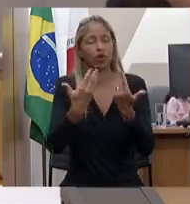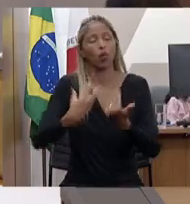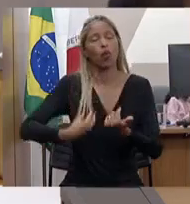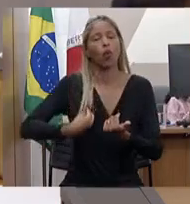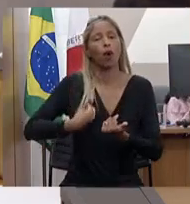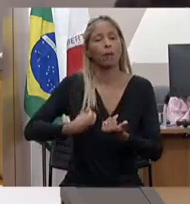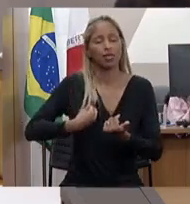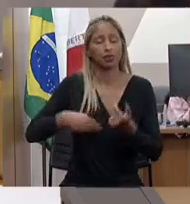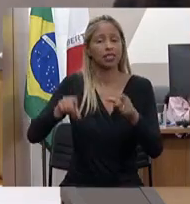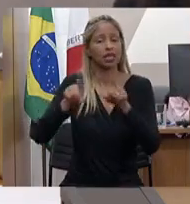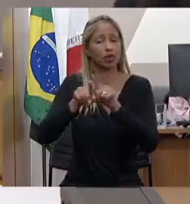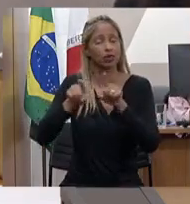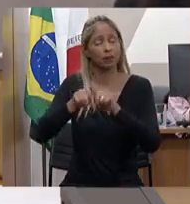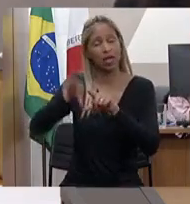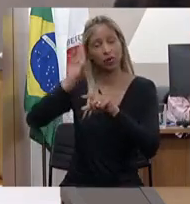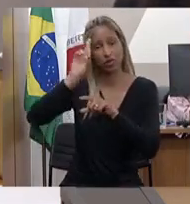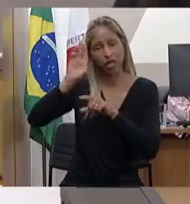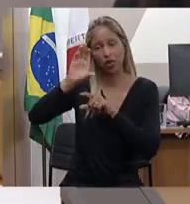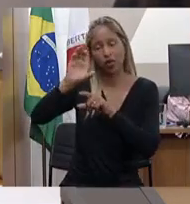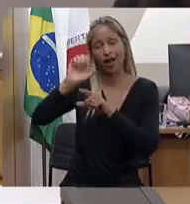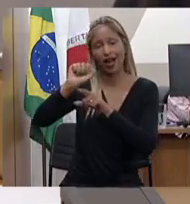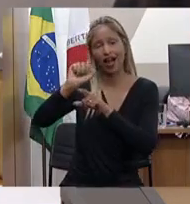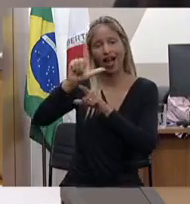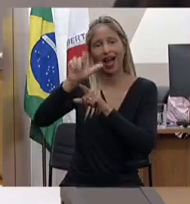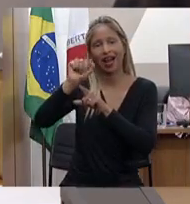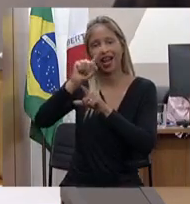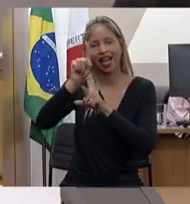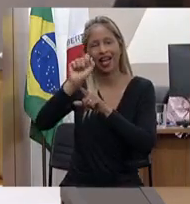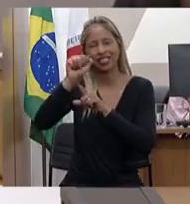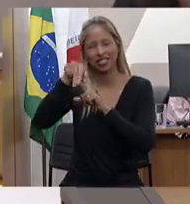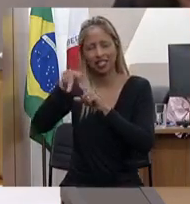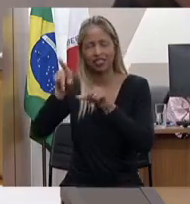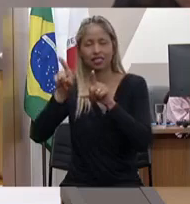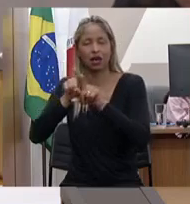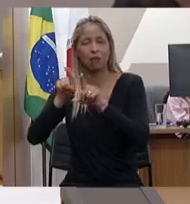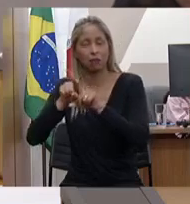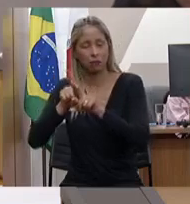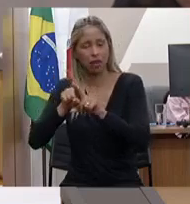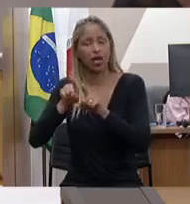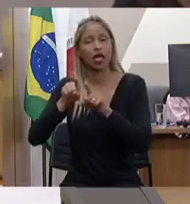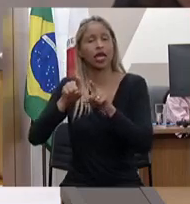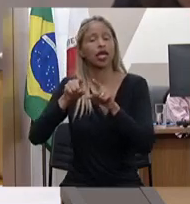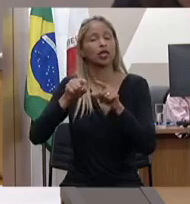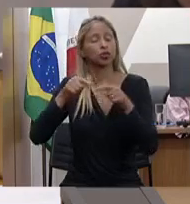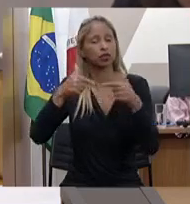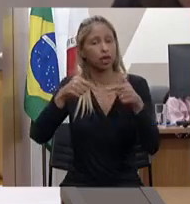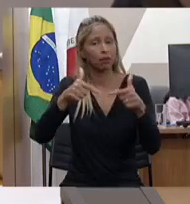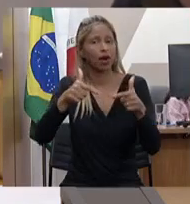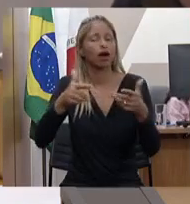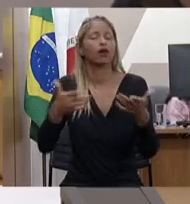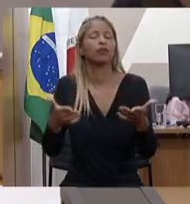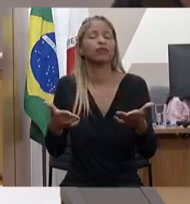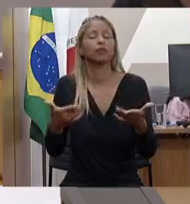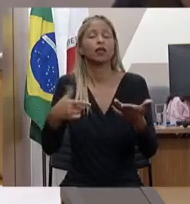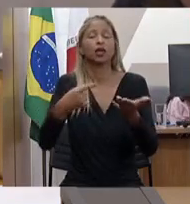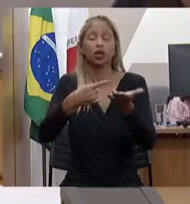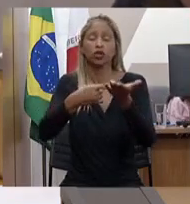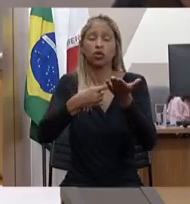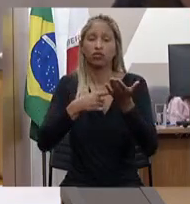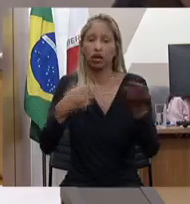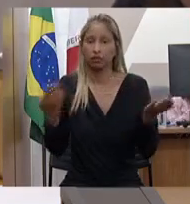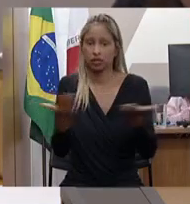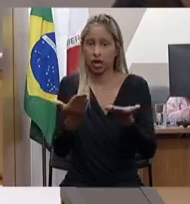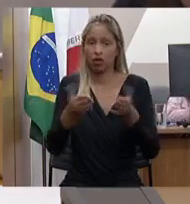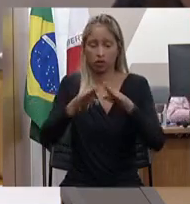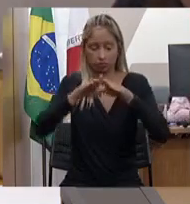a participação também do Senhor Calazans Carlos Carla Zan superintendente do Ministério do Trabalho e Emprego nós convidamos para